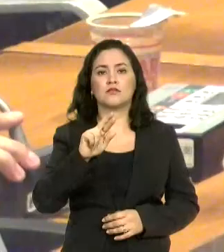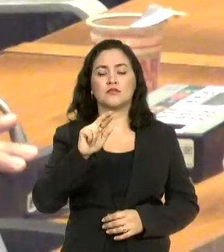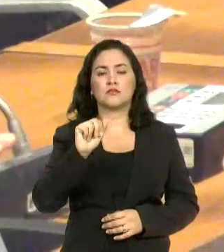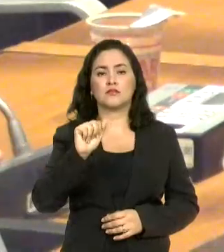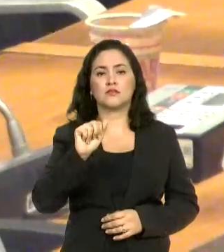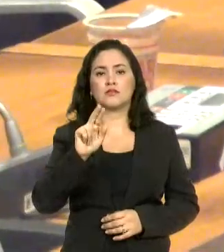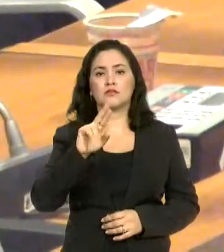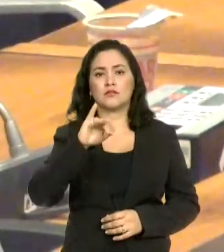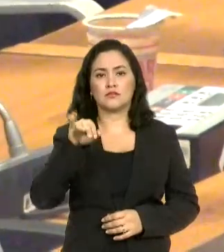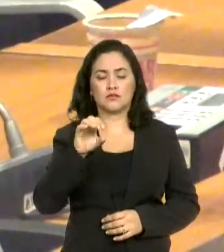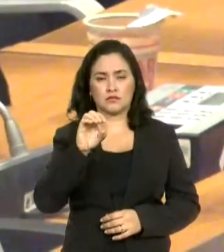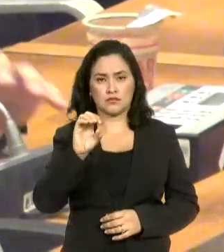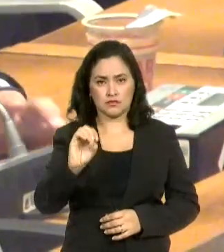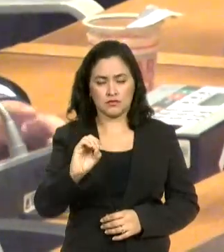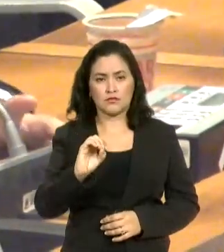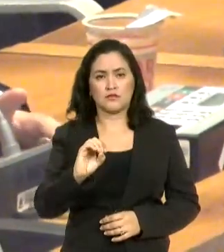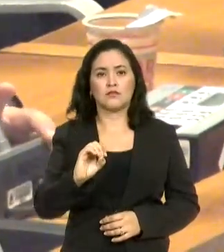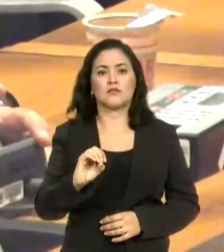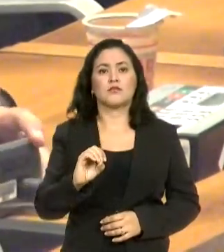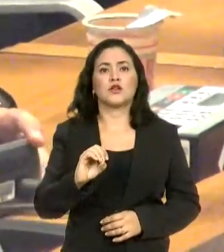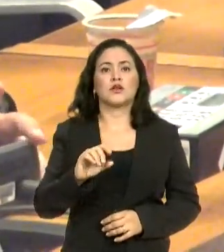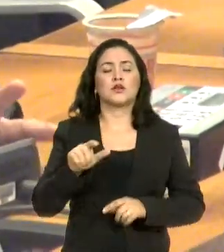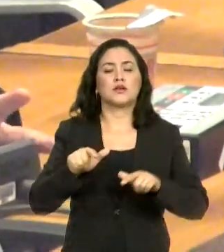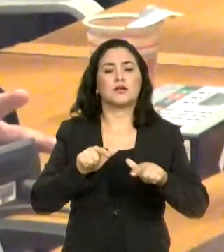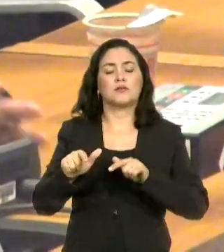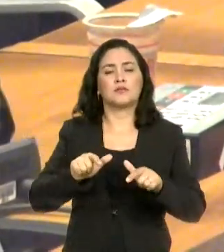muito especial e muito carinhosa